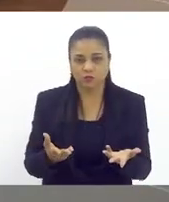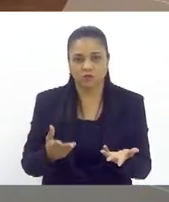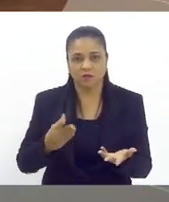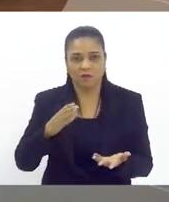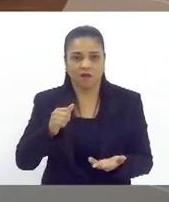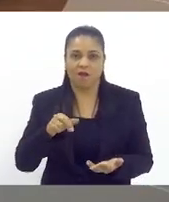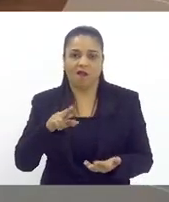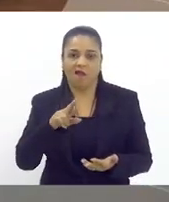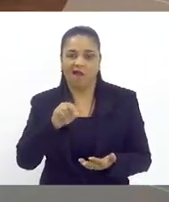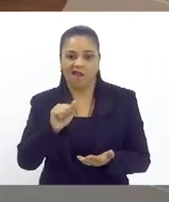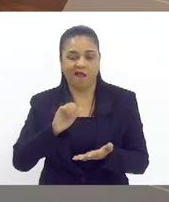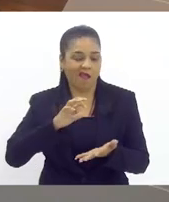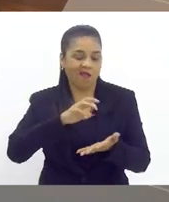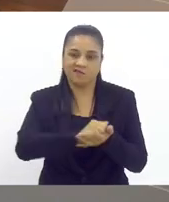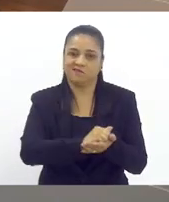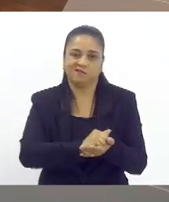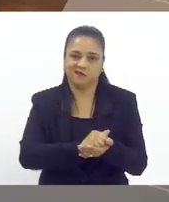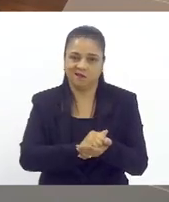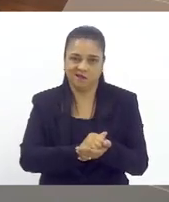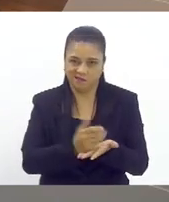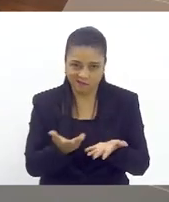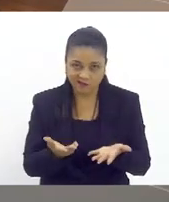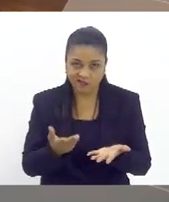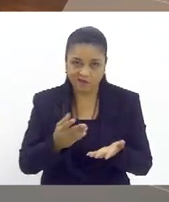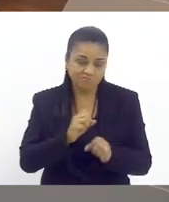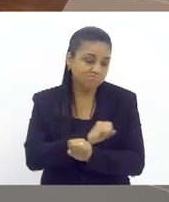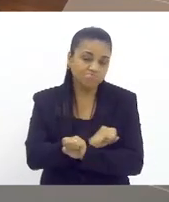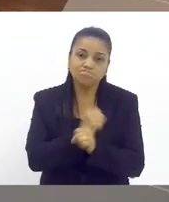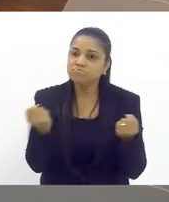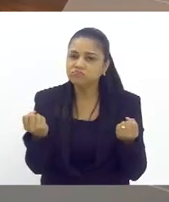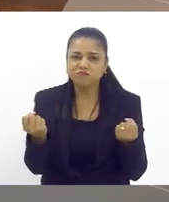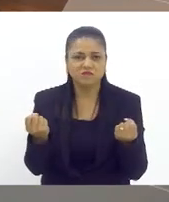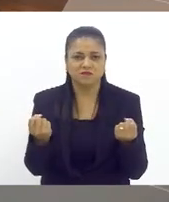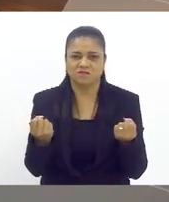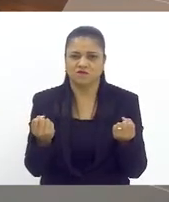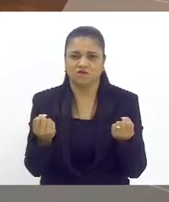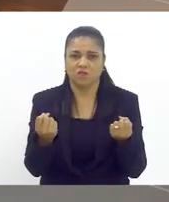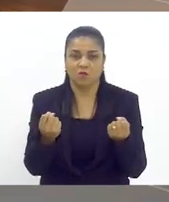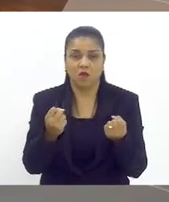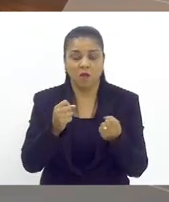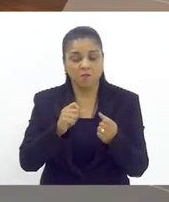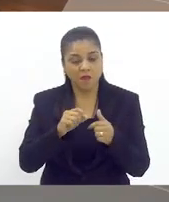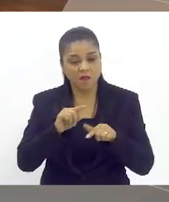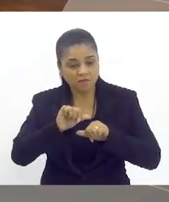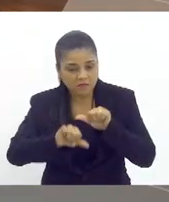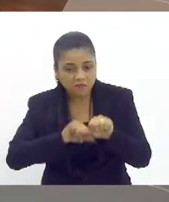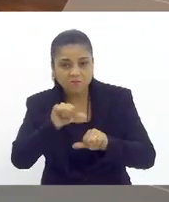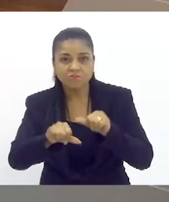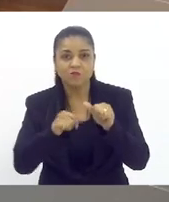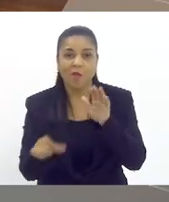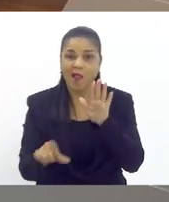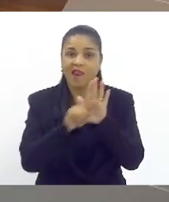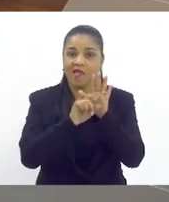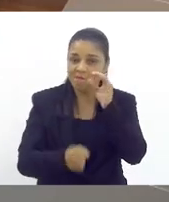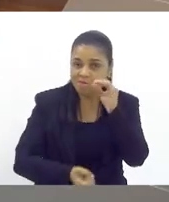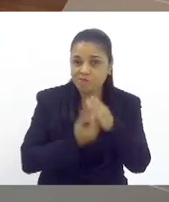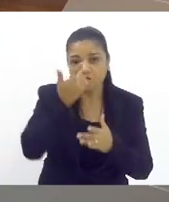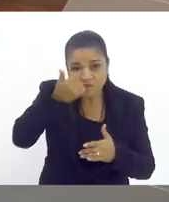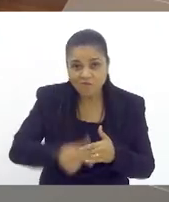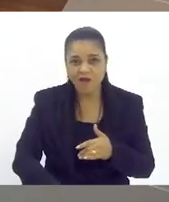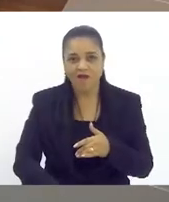e isso não pode ser até porque isso é pré condição até para outra lei do desenvolvimento Florestal